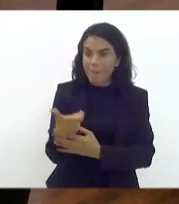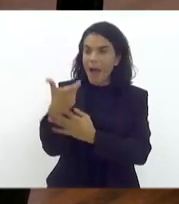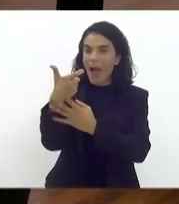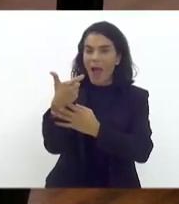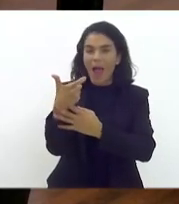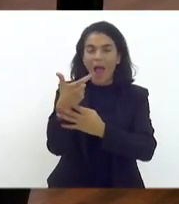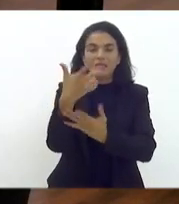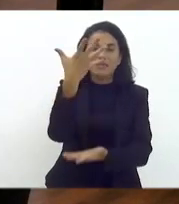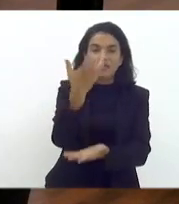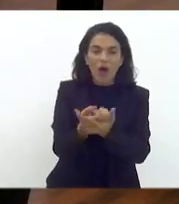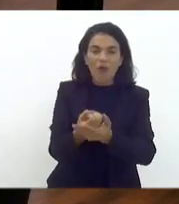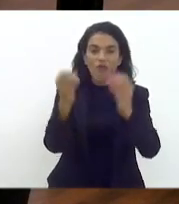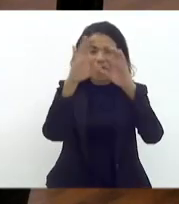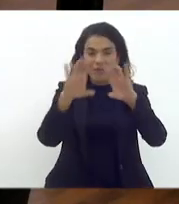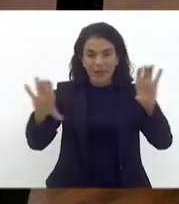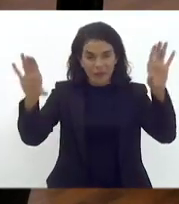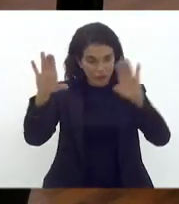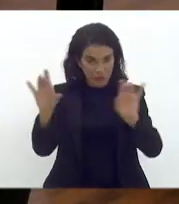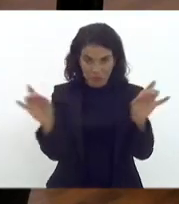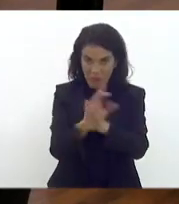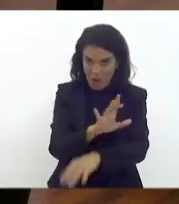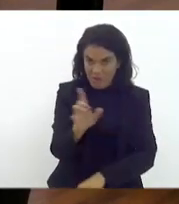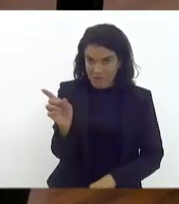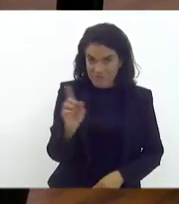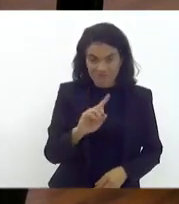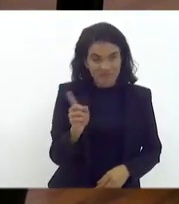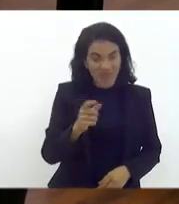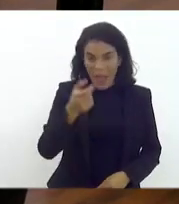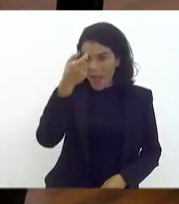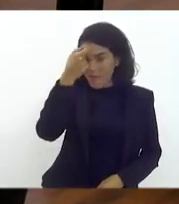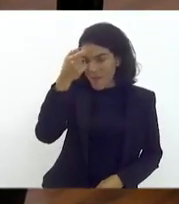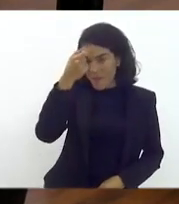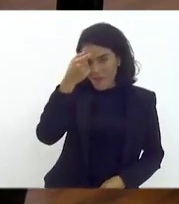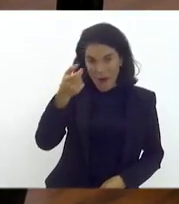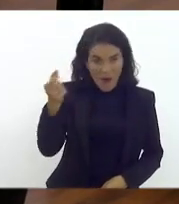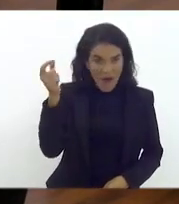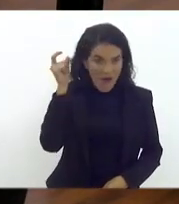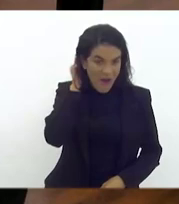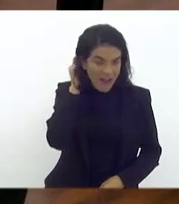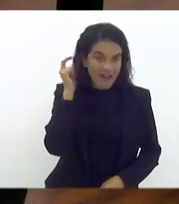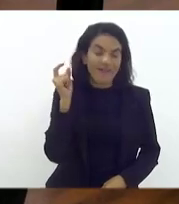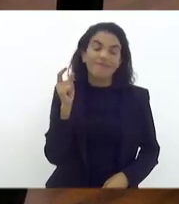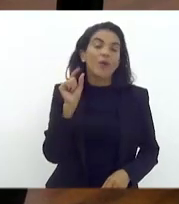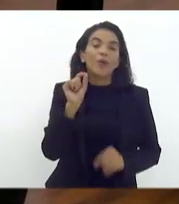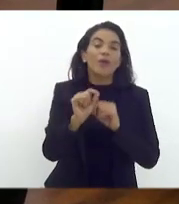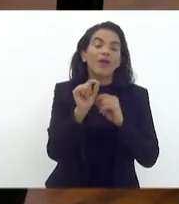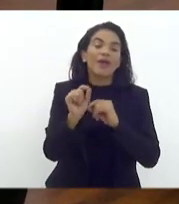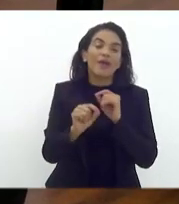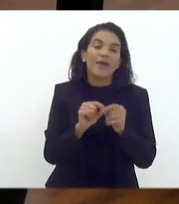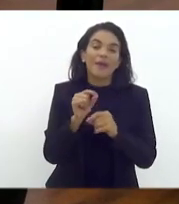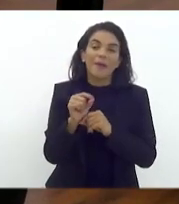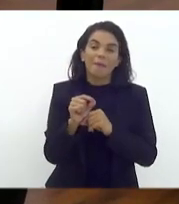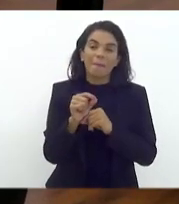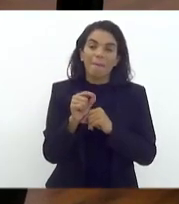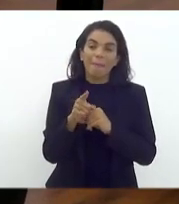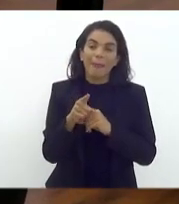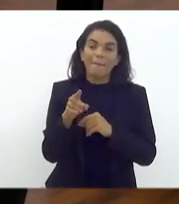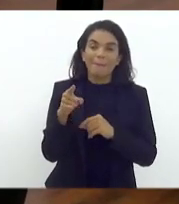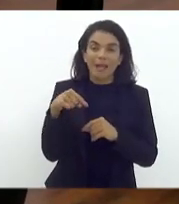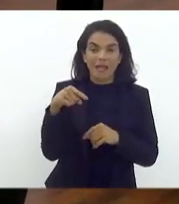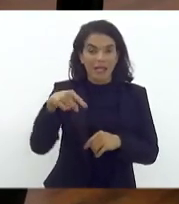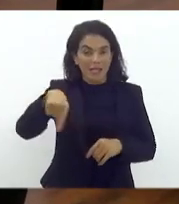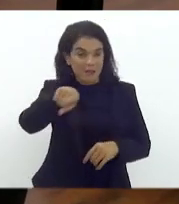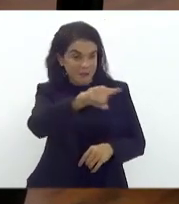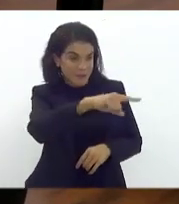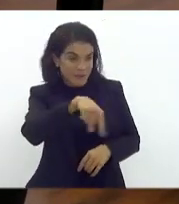na nuvem aqui e tá pronto a memória não funciona Nossa Memória foi feito justamente para que os